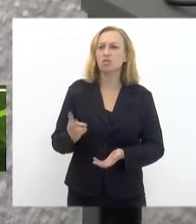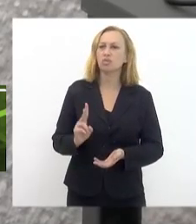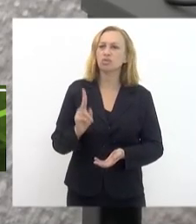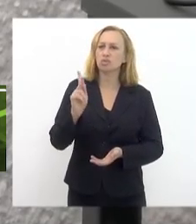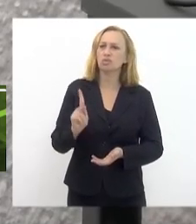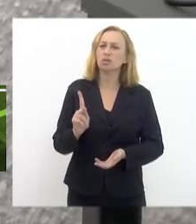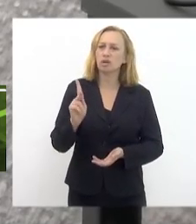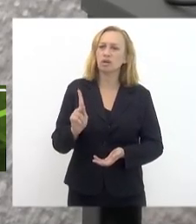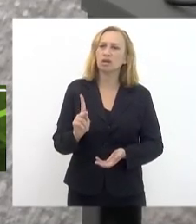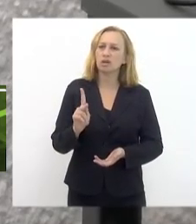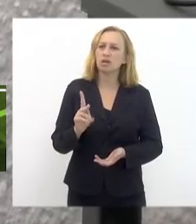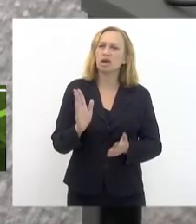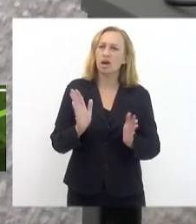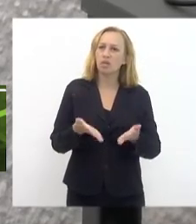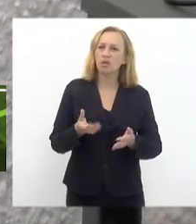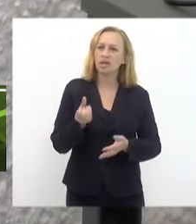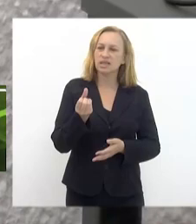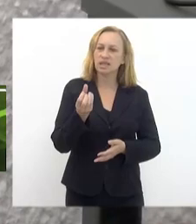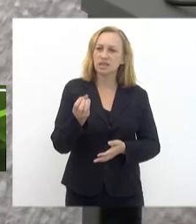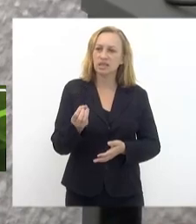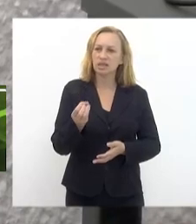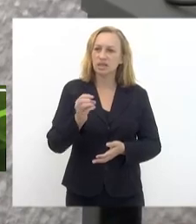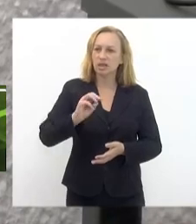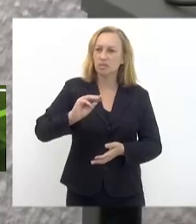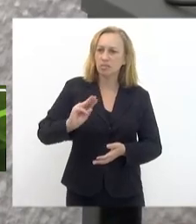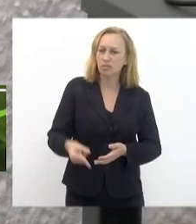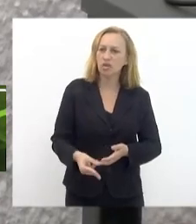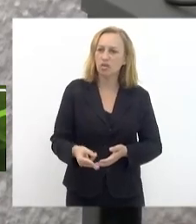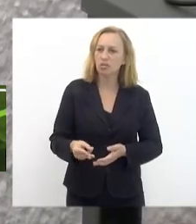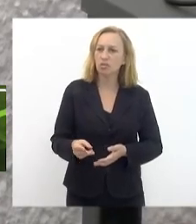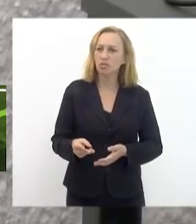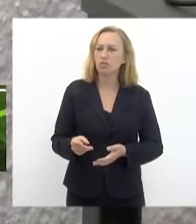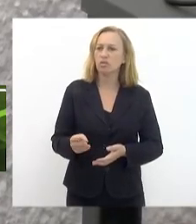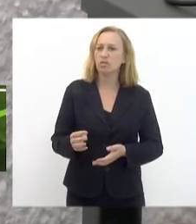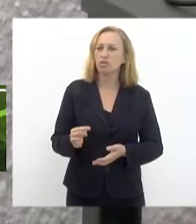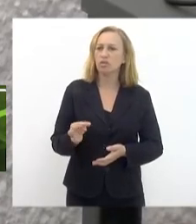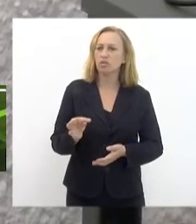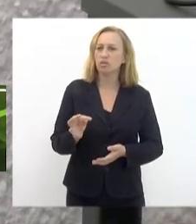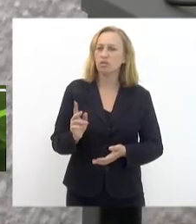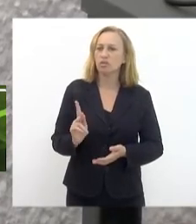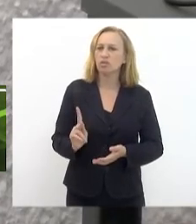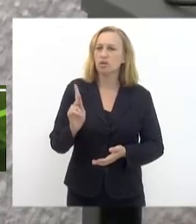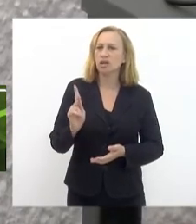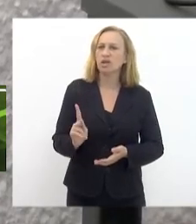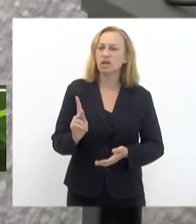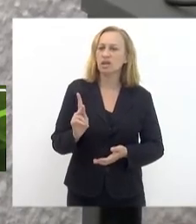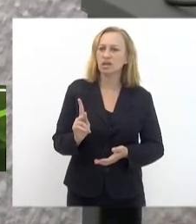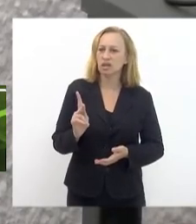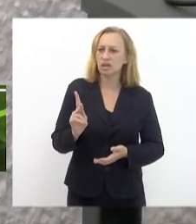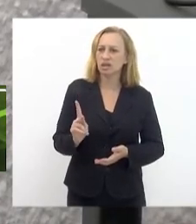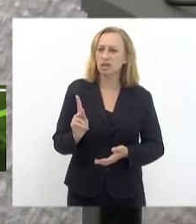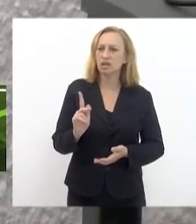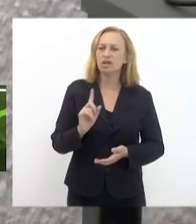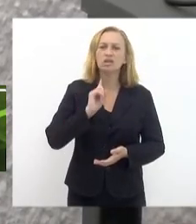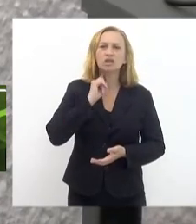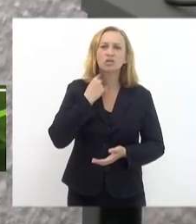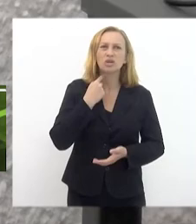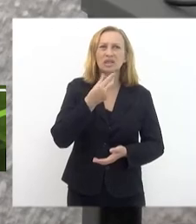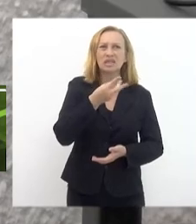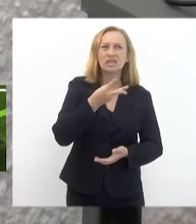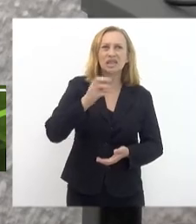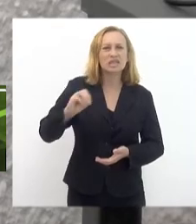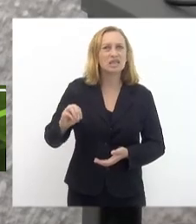vamos agora para 60 mil toneladas de entulho se você for fazer a média de 300 caminhões por dia